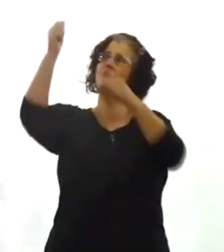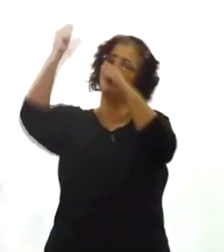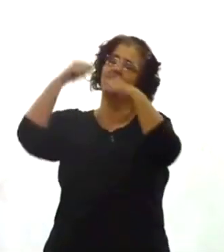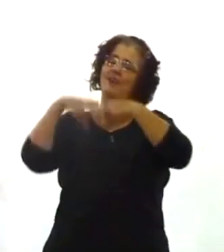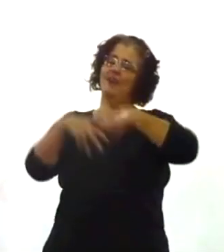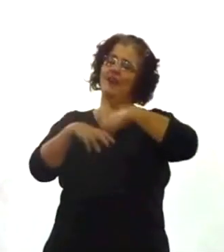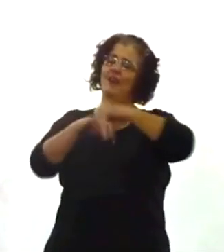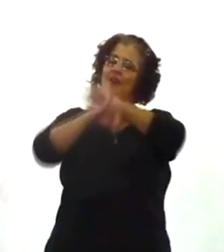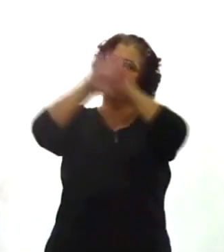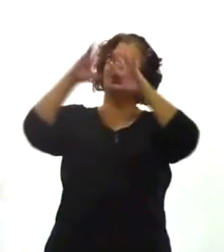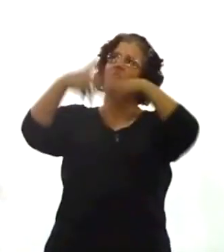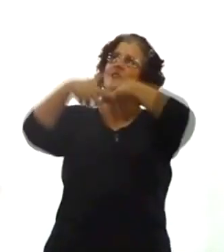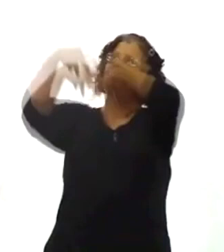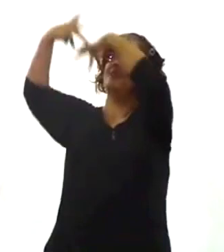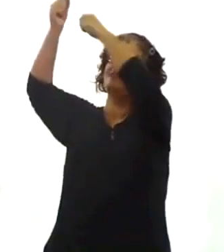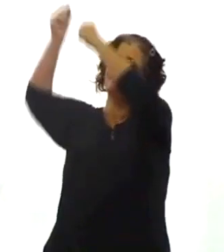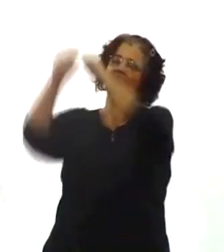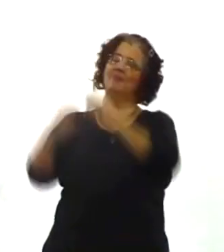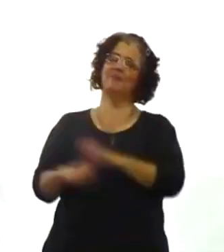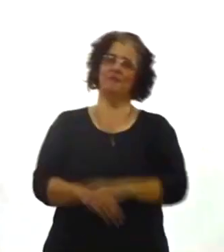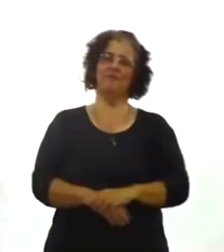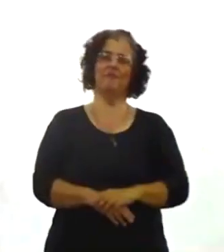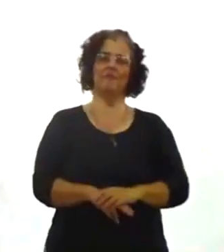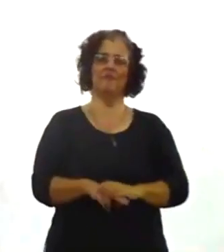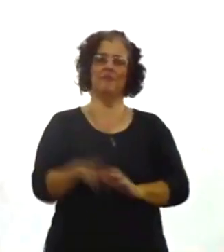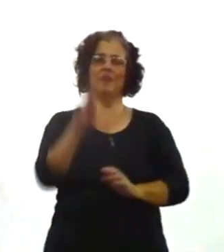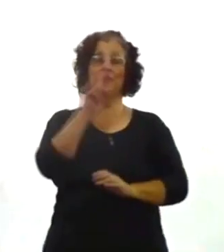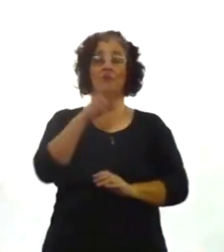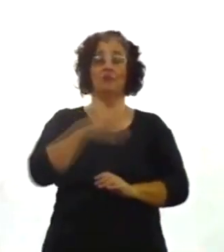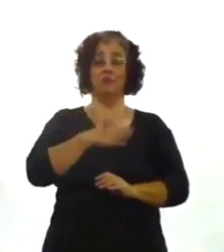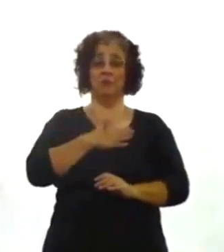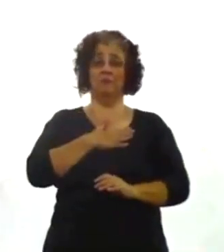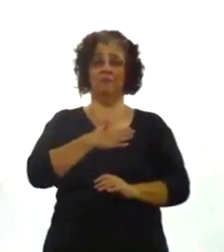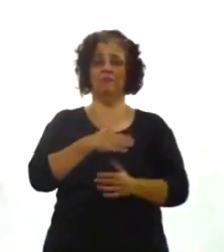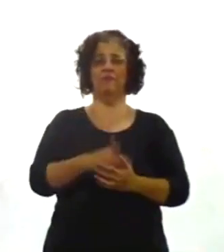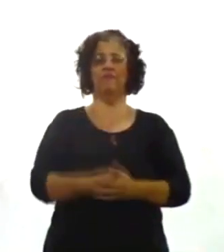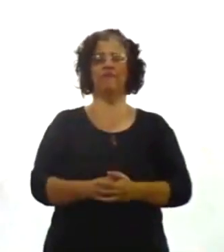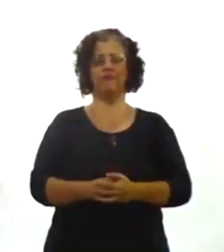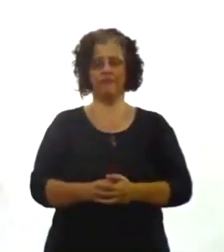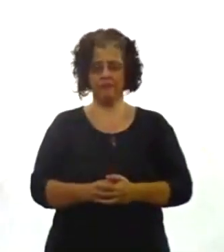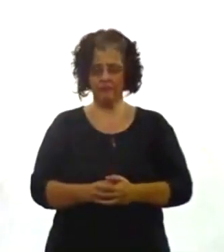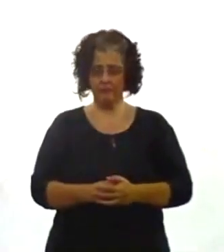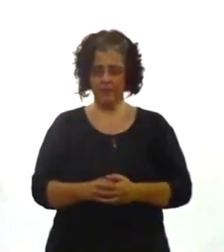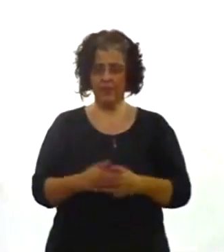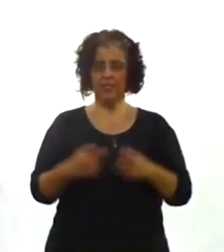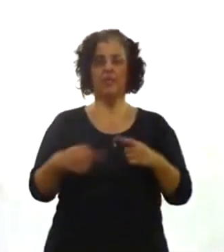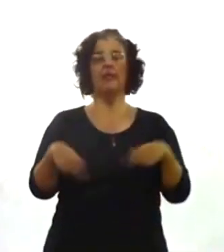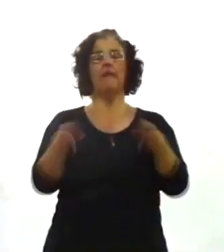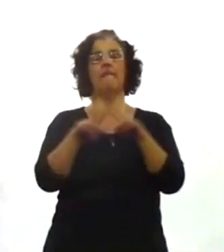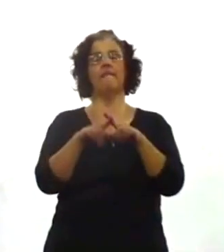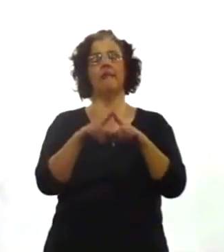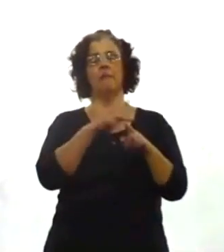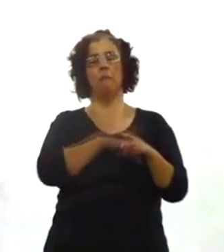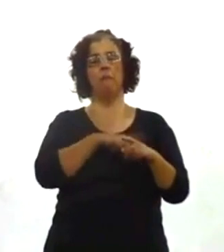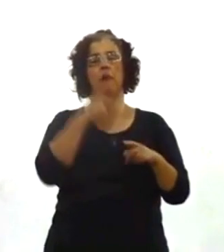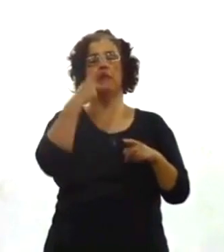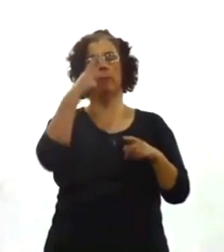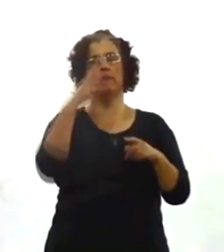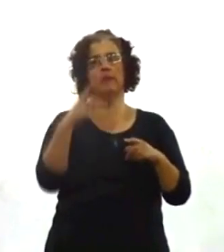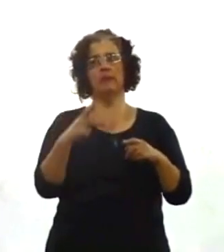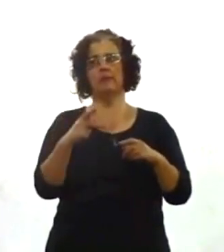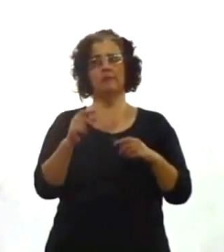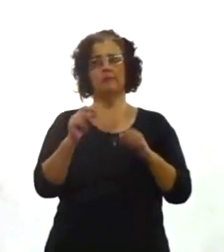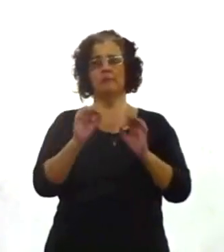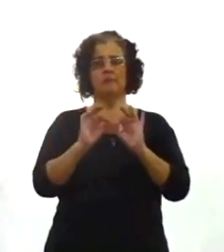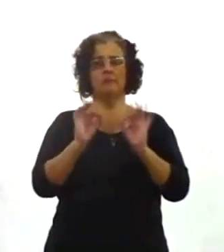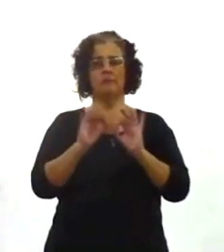Mas então ele coloca uma coisa pessoal, uma coisa palpável, coisa simples.